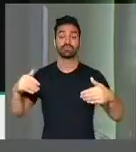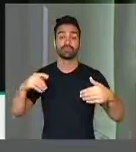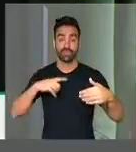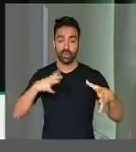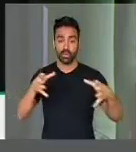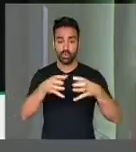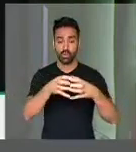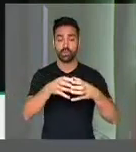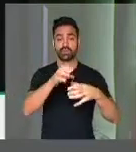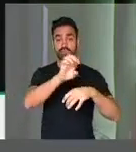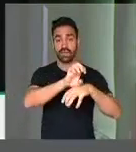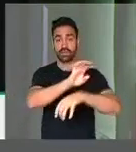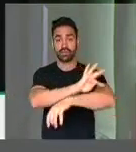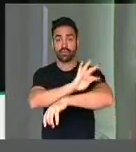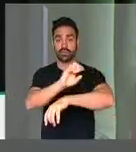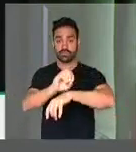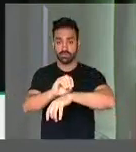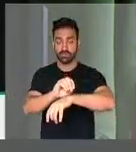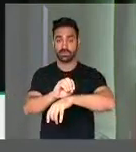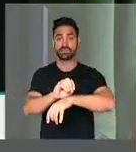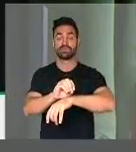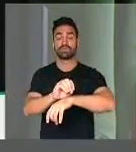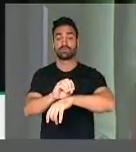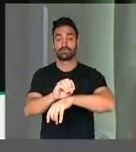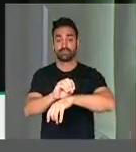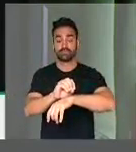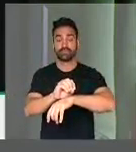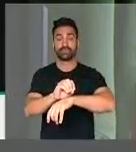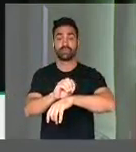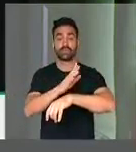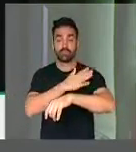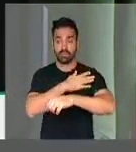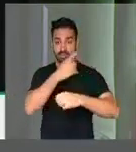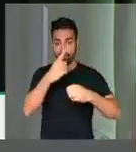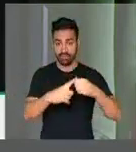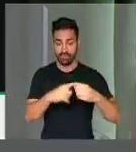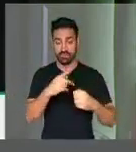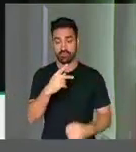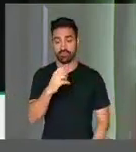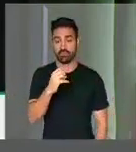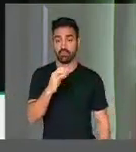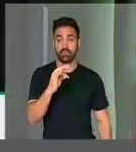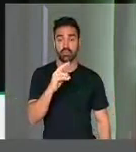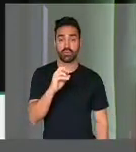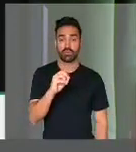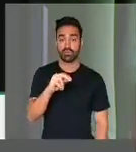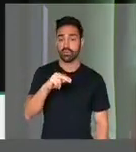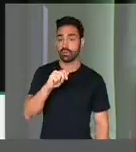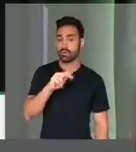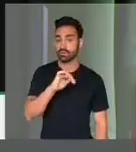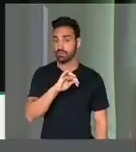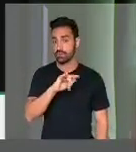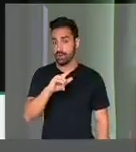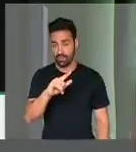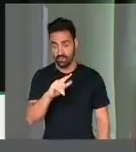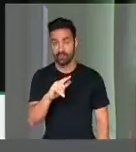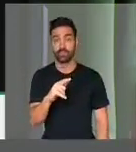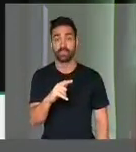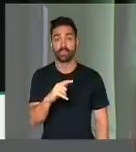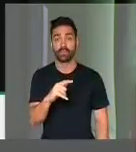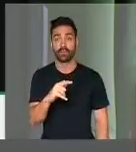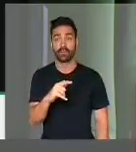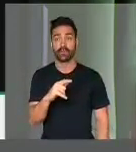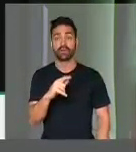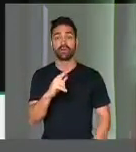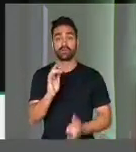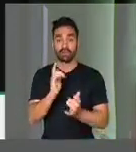do Tocantins, como lá do nosso distrito de Luzimangues, a minha cidade de Porto Nacional, através da Ascom Luz, de estados